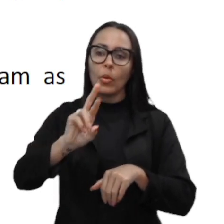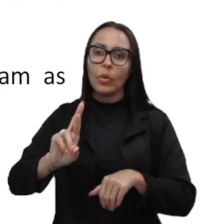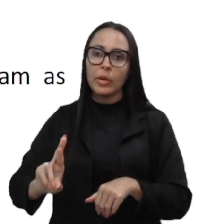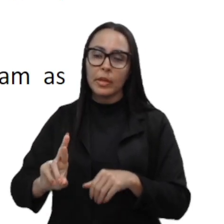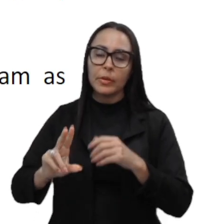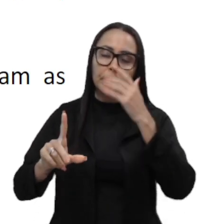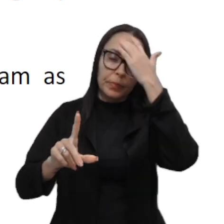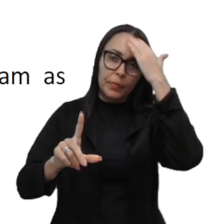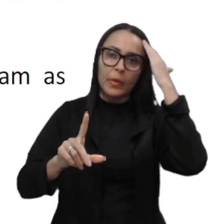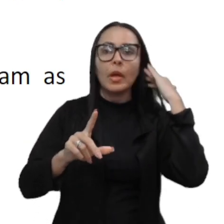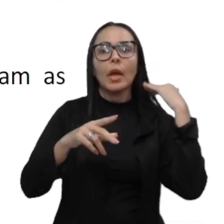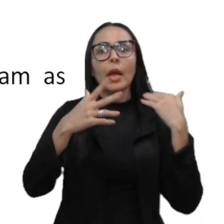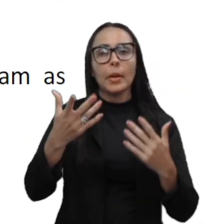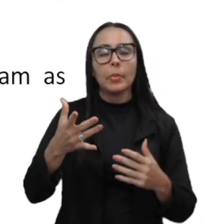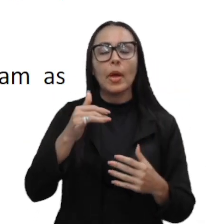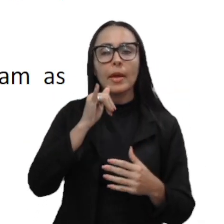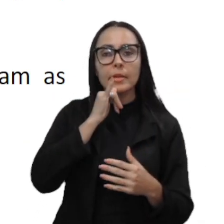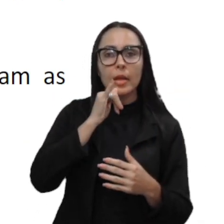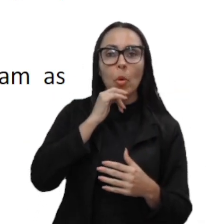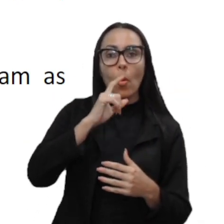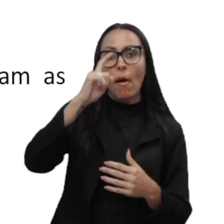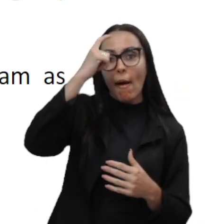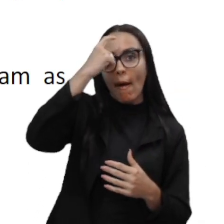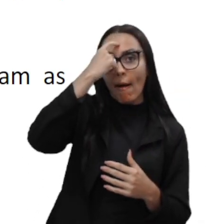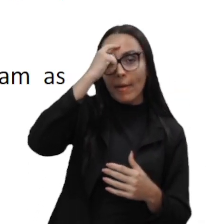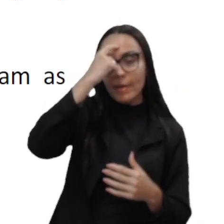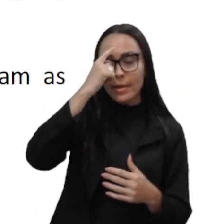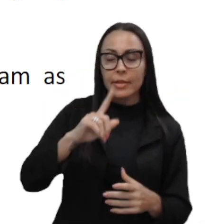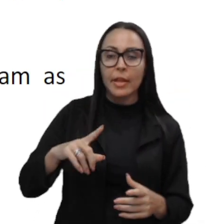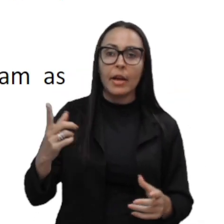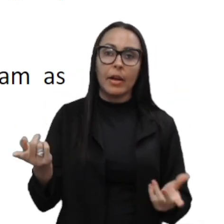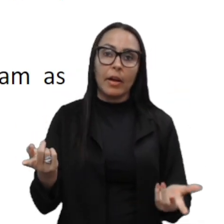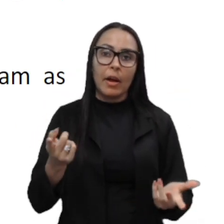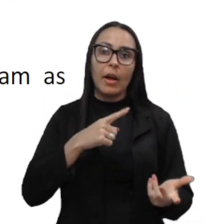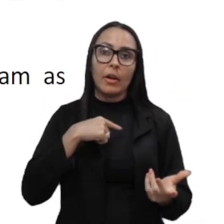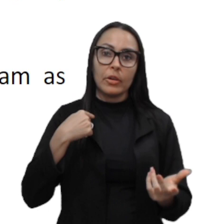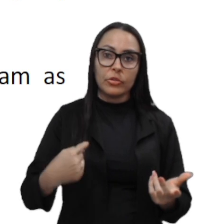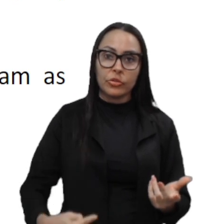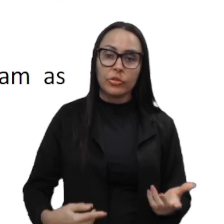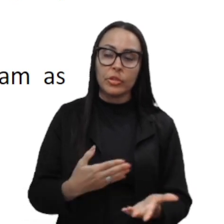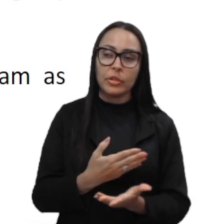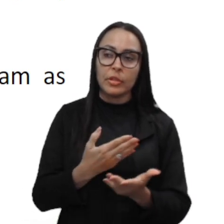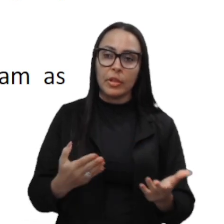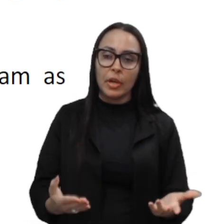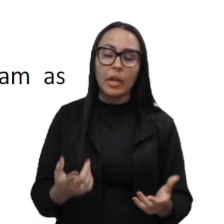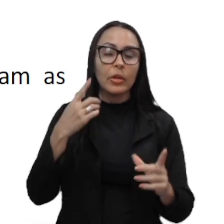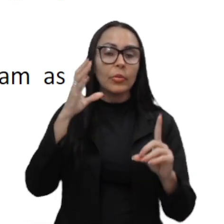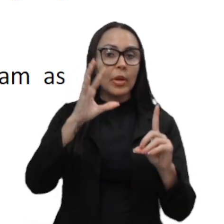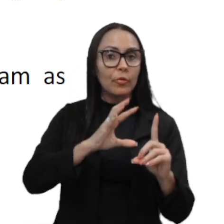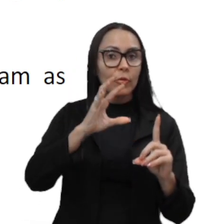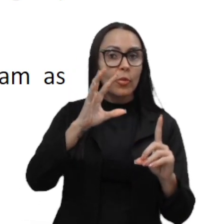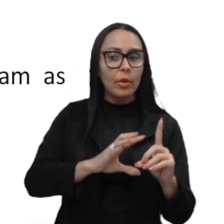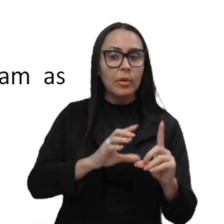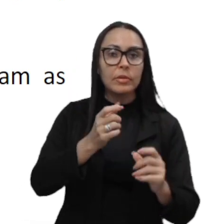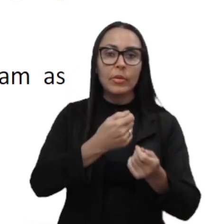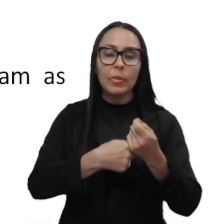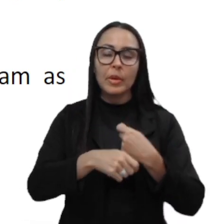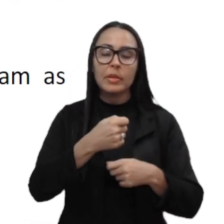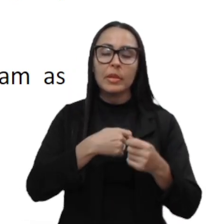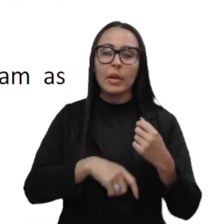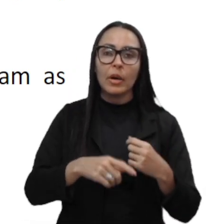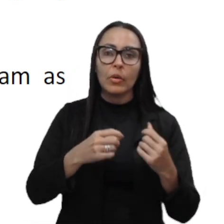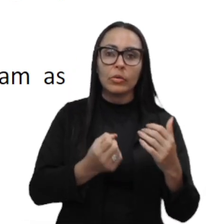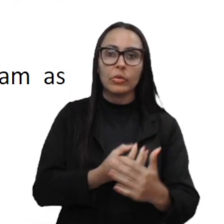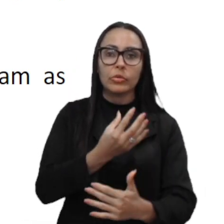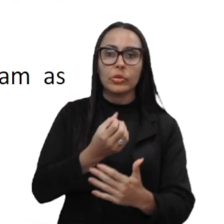como por exemplo a China, a Índia, e um deles foi o Japão. Nessa influência comercial, né, surgiram